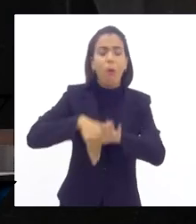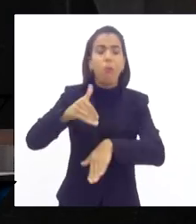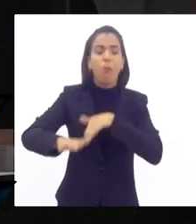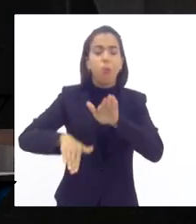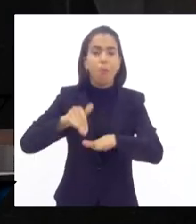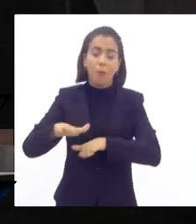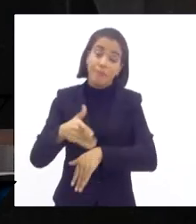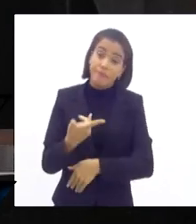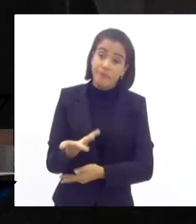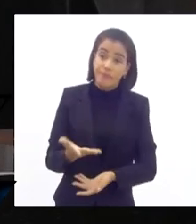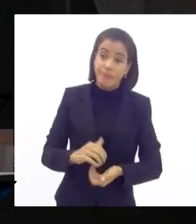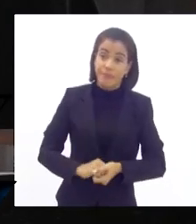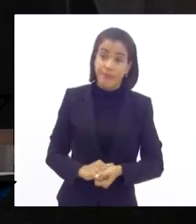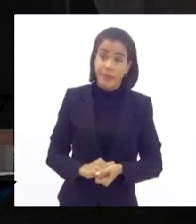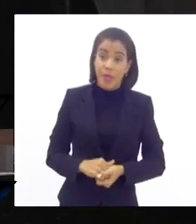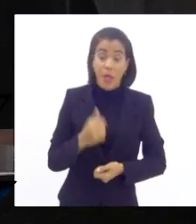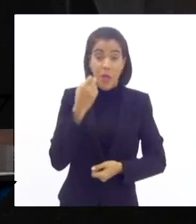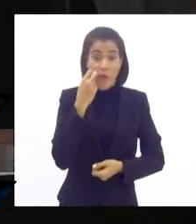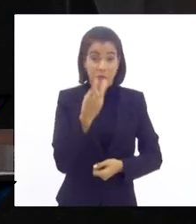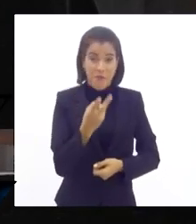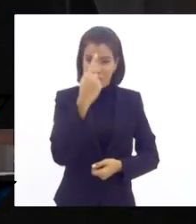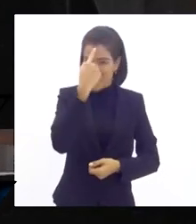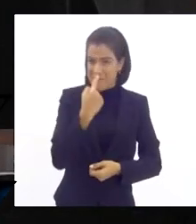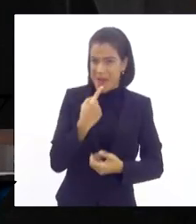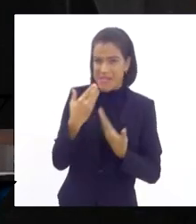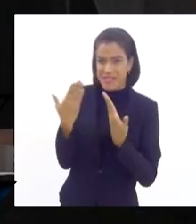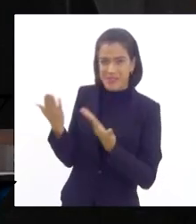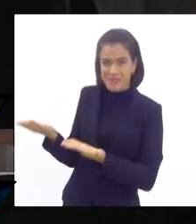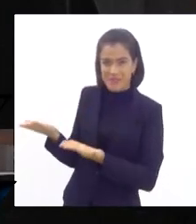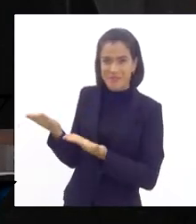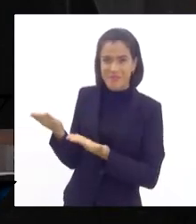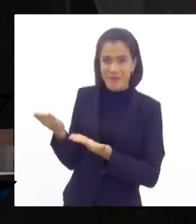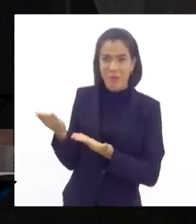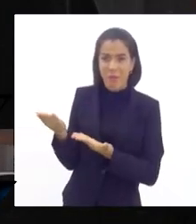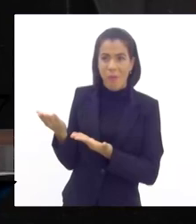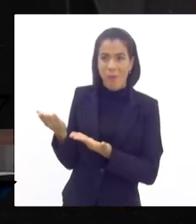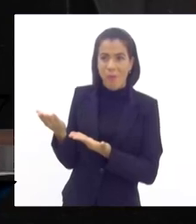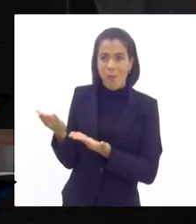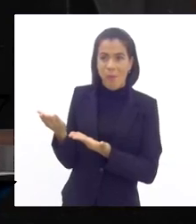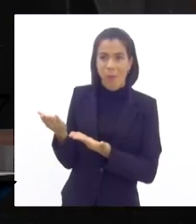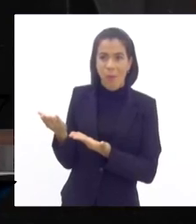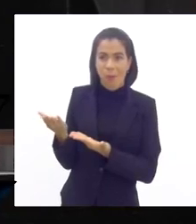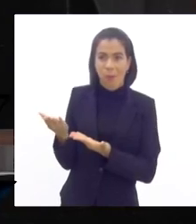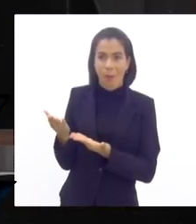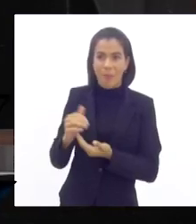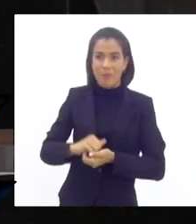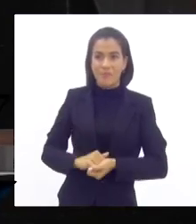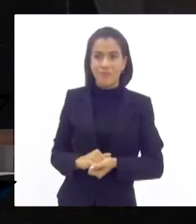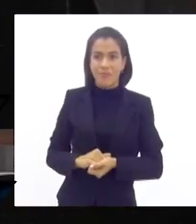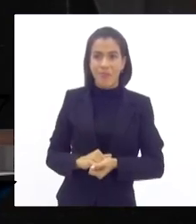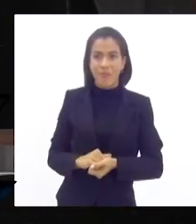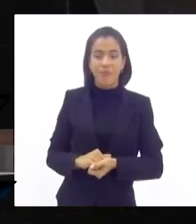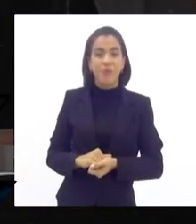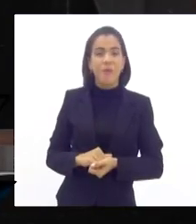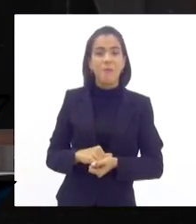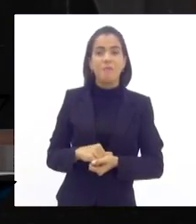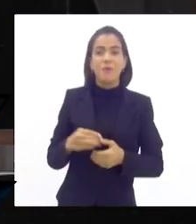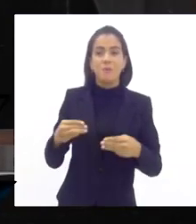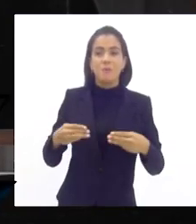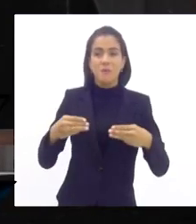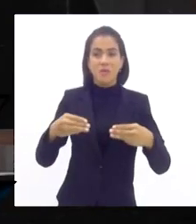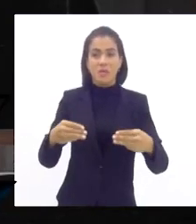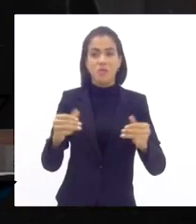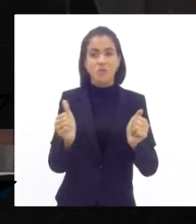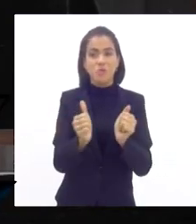vamos lá eu vejo essa imagem aqui também que vocês podem ver na internet como uma blogueira